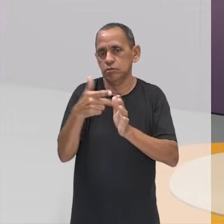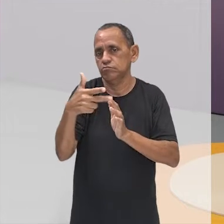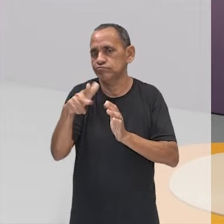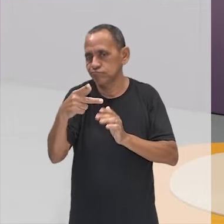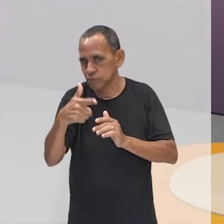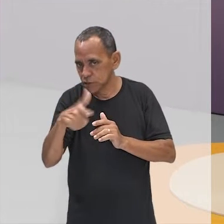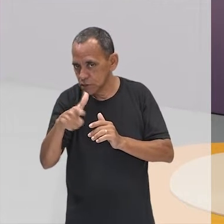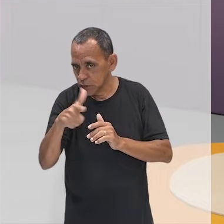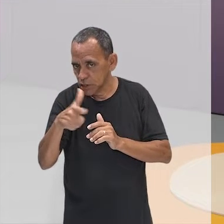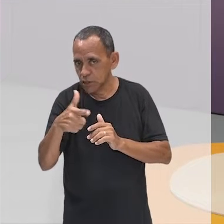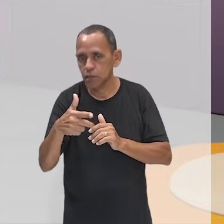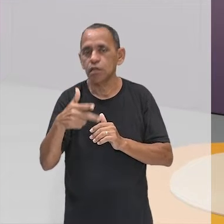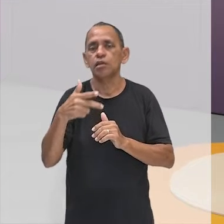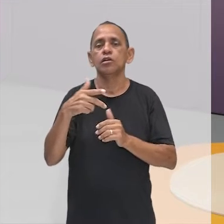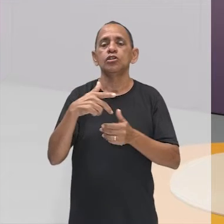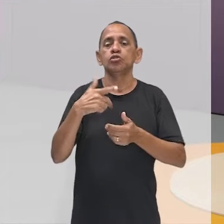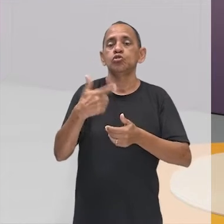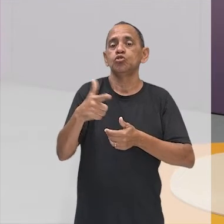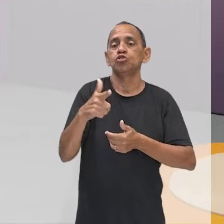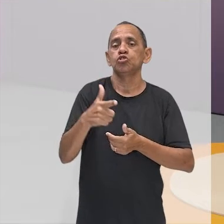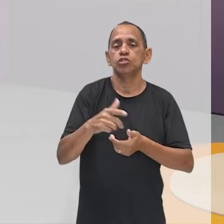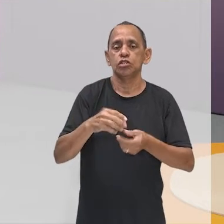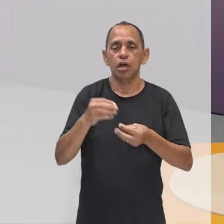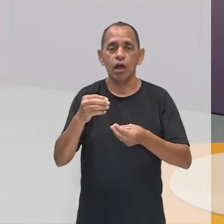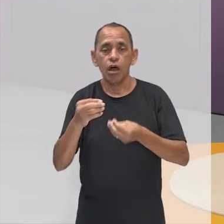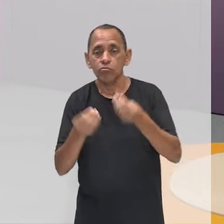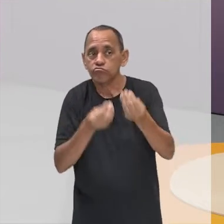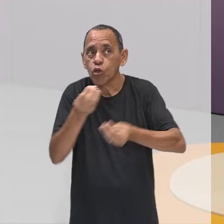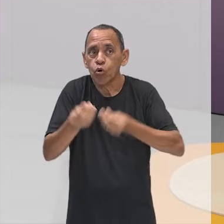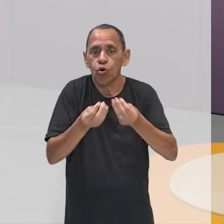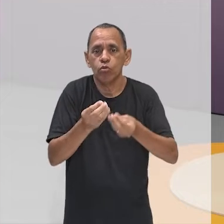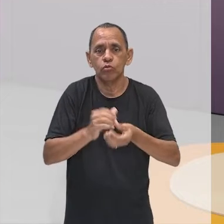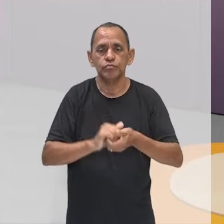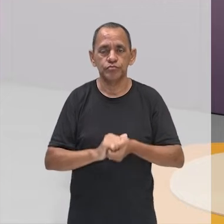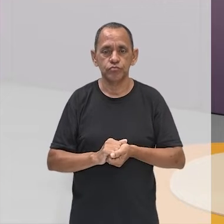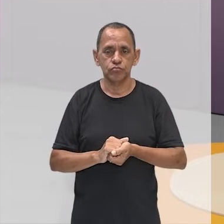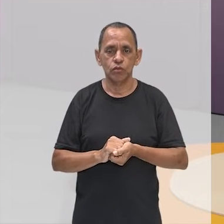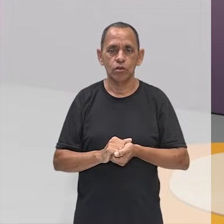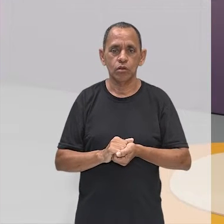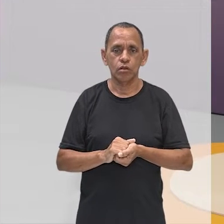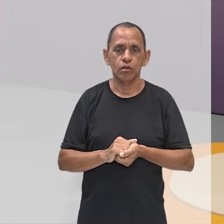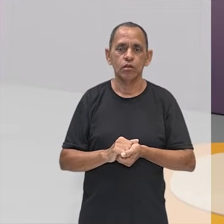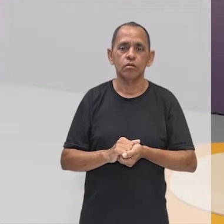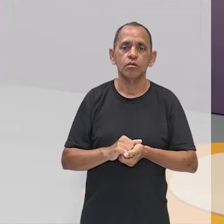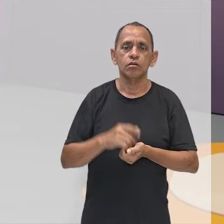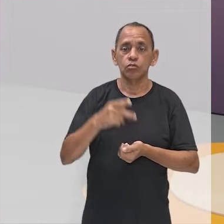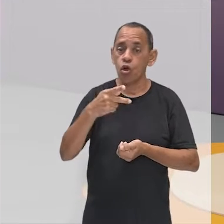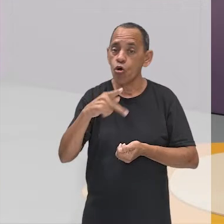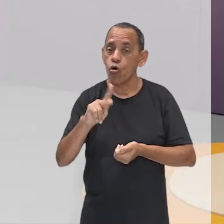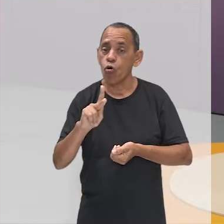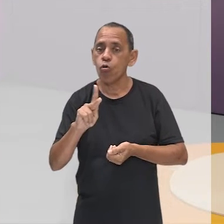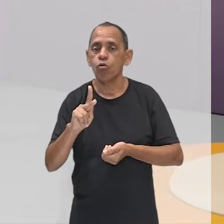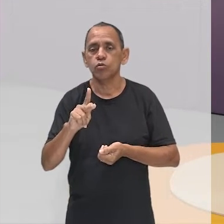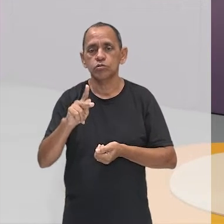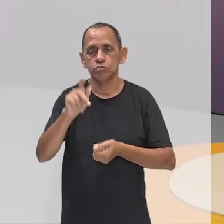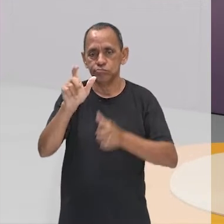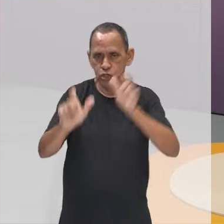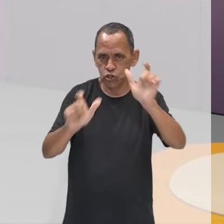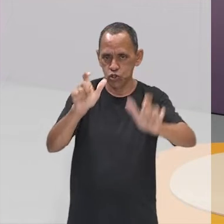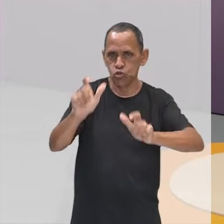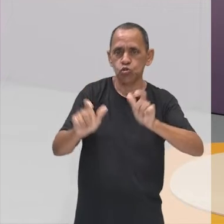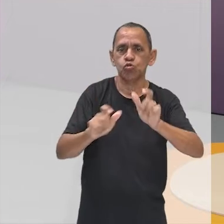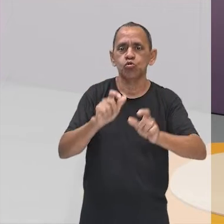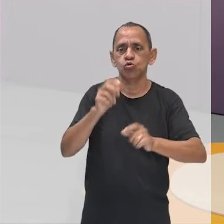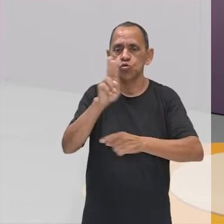das pirâmides. Geralmente lá estavam os templos que eram usados com maior frequência para rituais